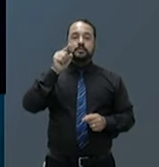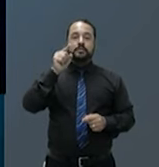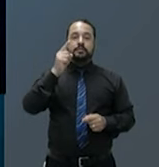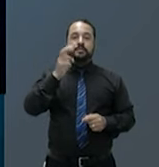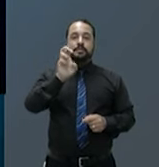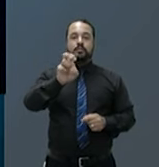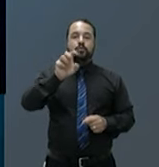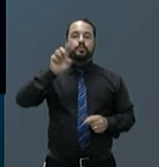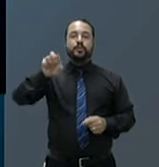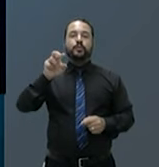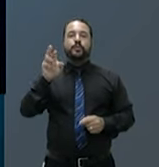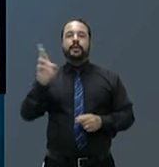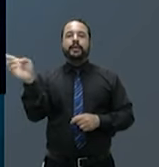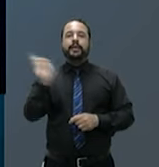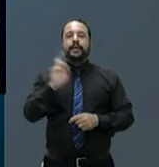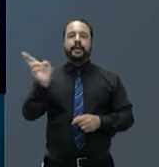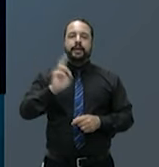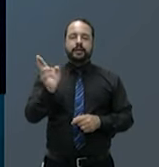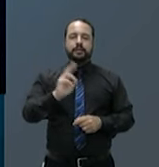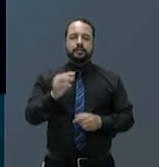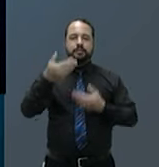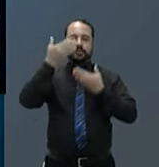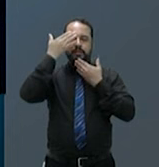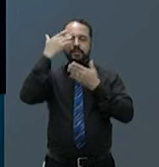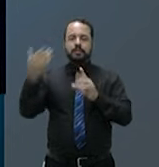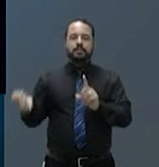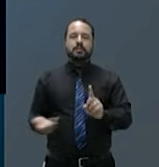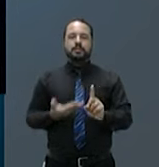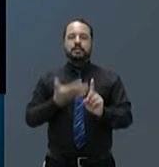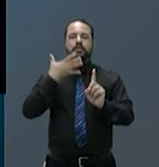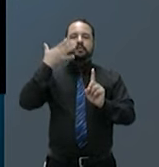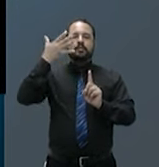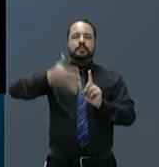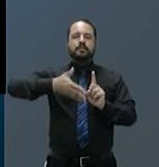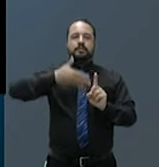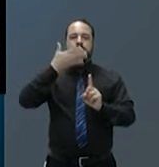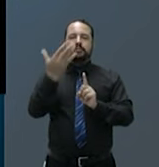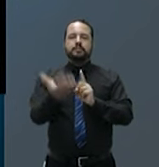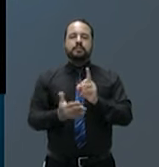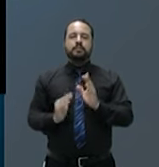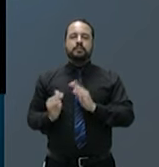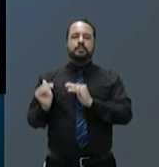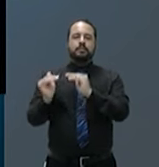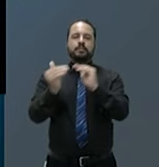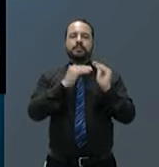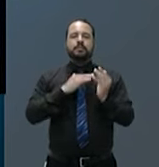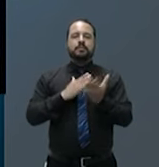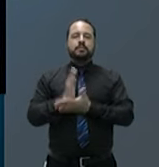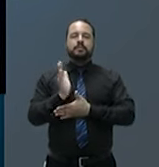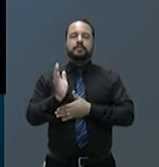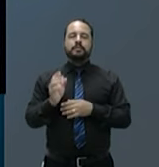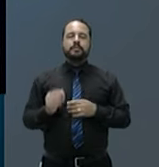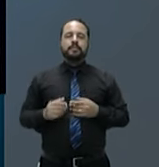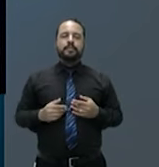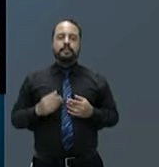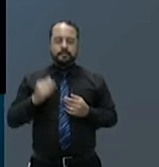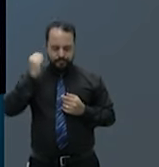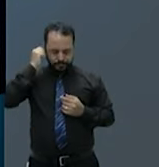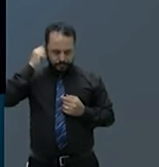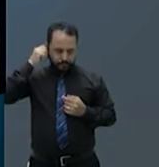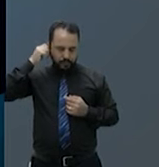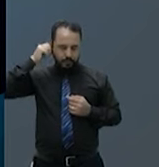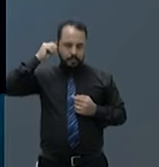oral. Nós temos ainda uma sustentação oral, ministro Francisco Falcão, Vossa